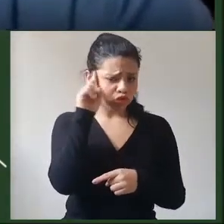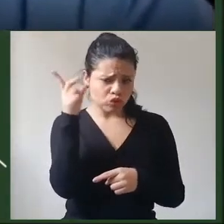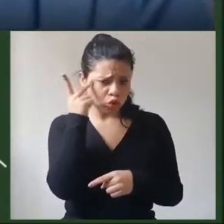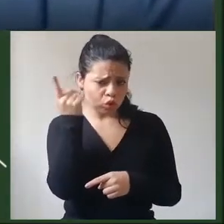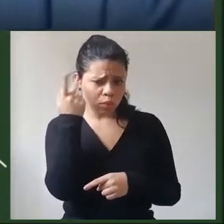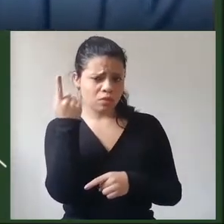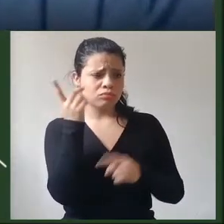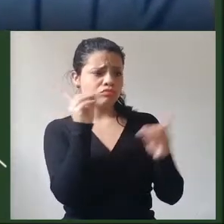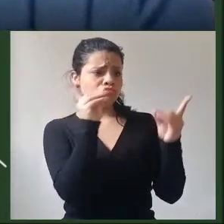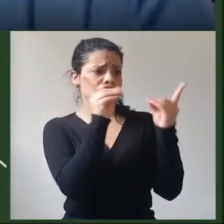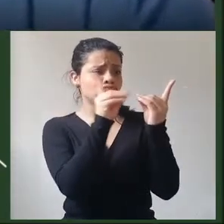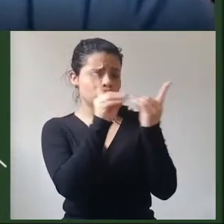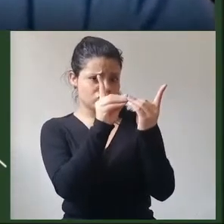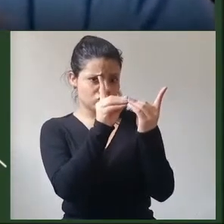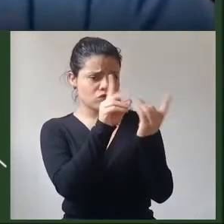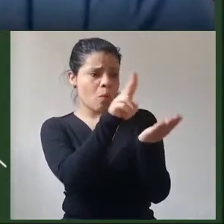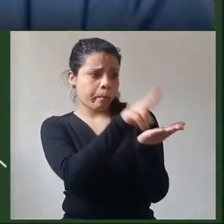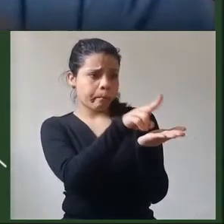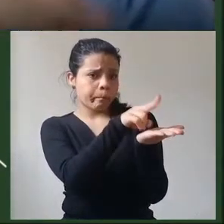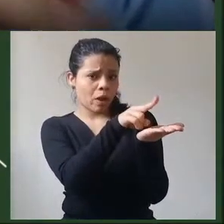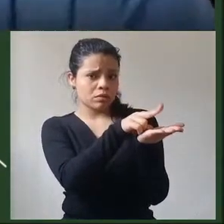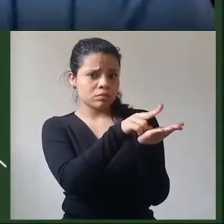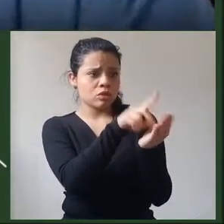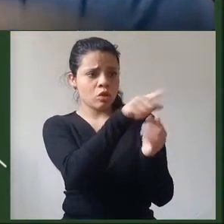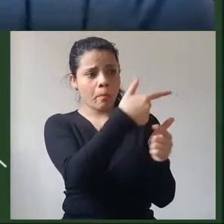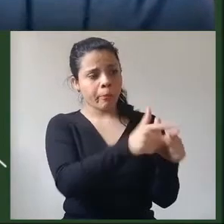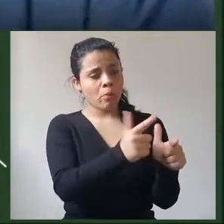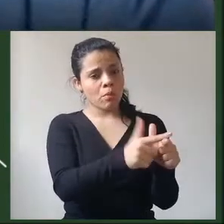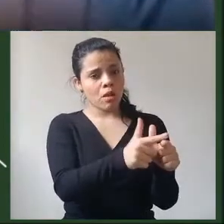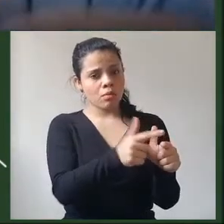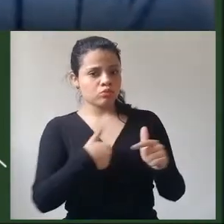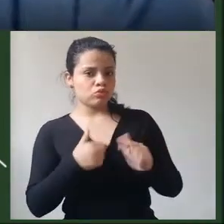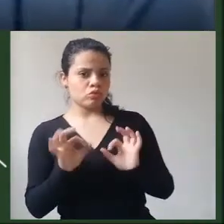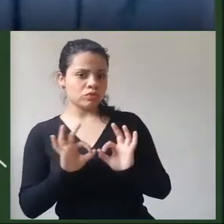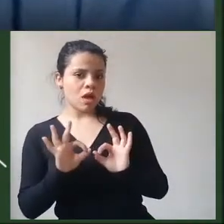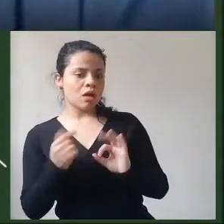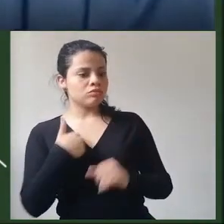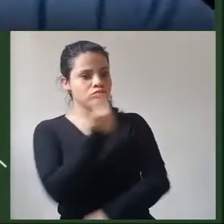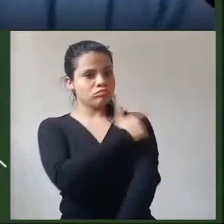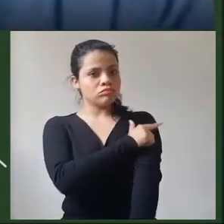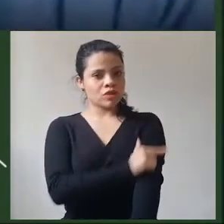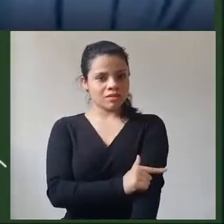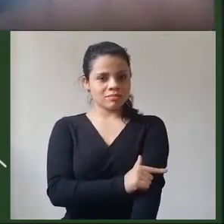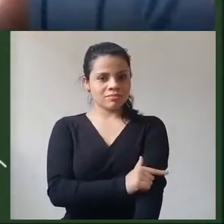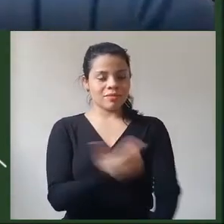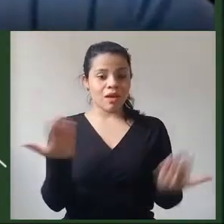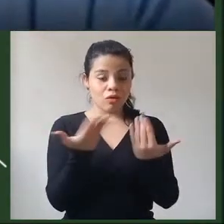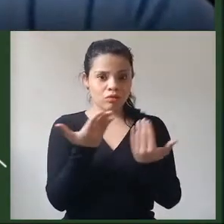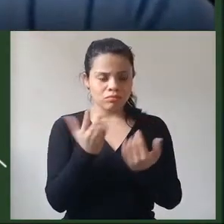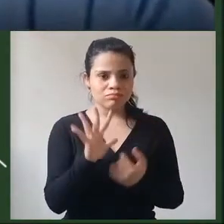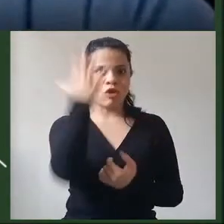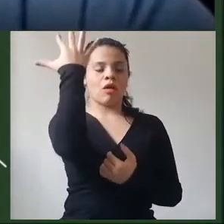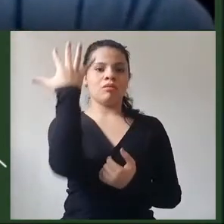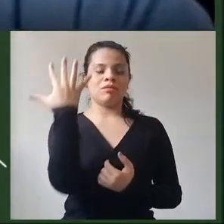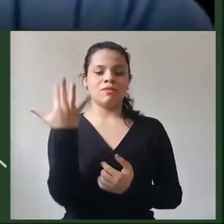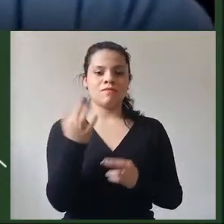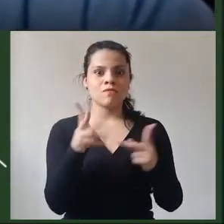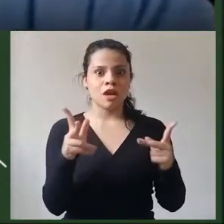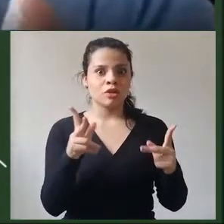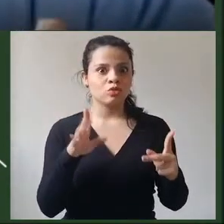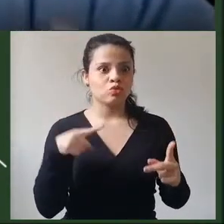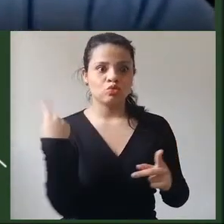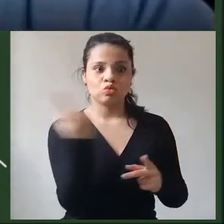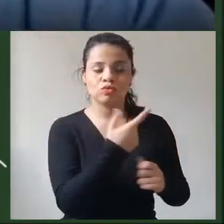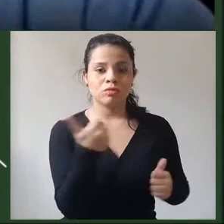normalmente, quando nós tratamos pacientes, eles são que têm o problema e nós não. Ou assim, mais ou menos, somos educados. Mas,